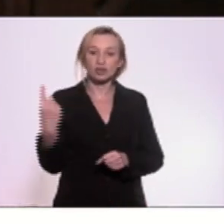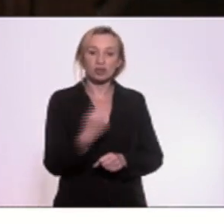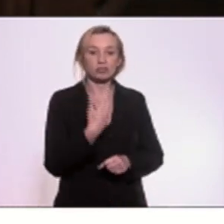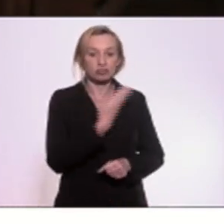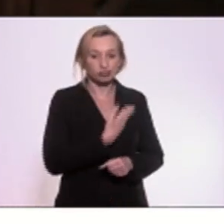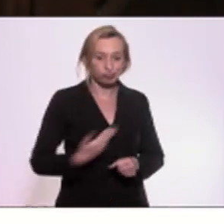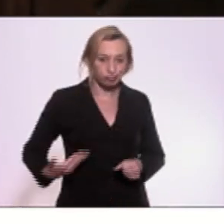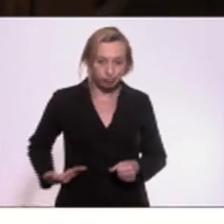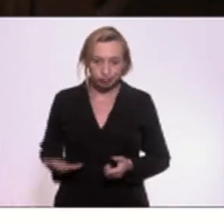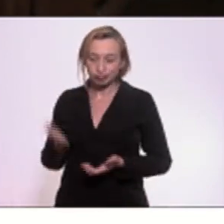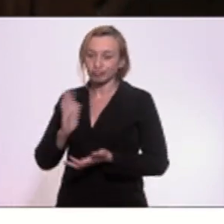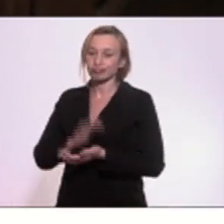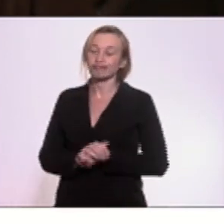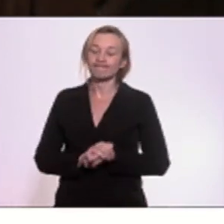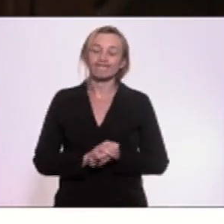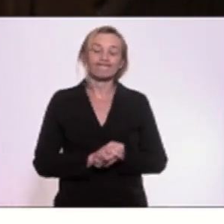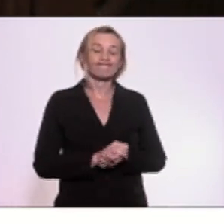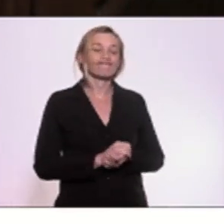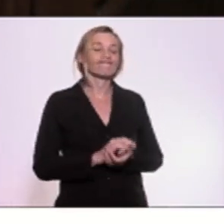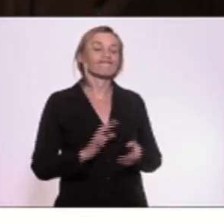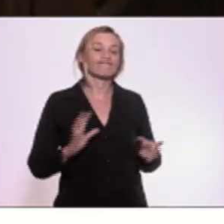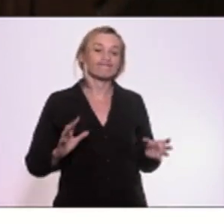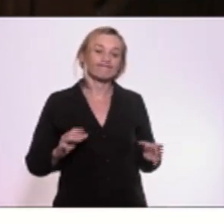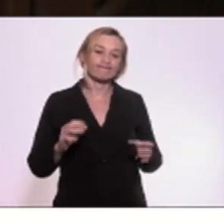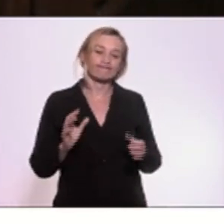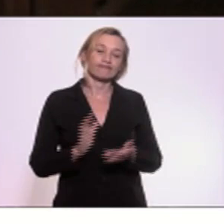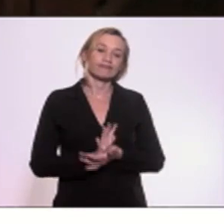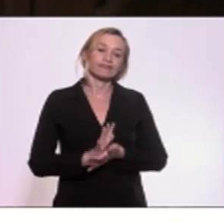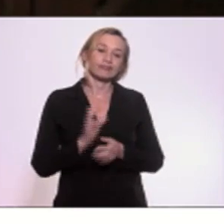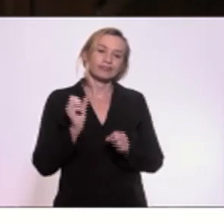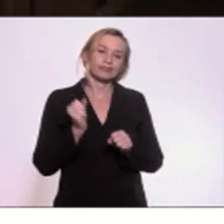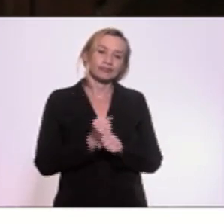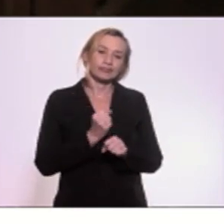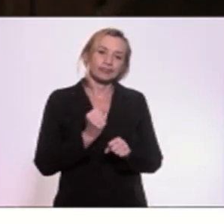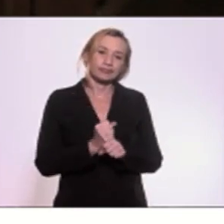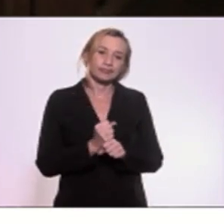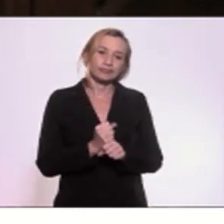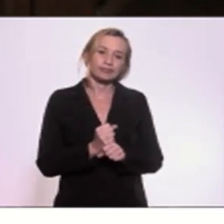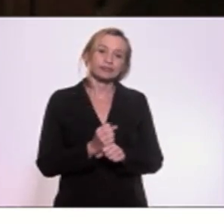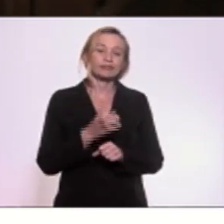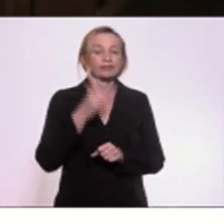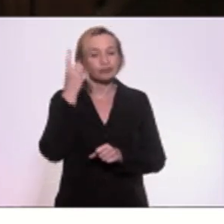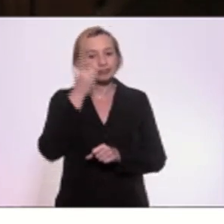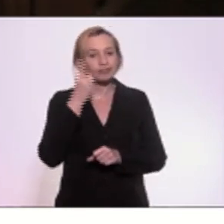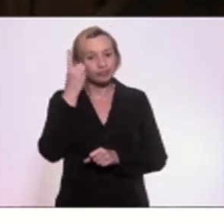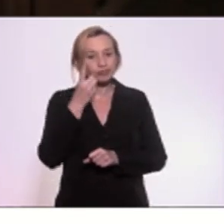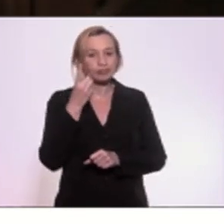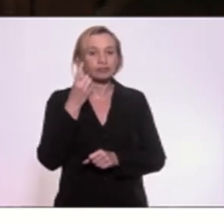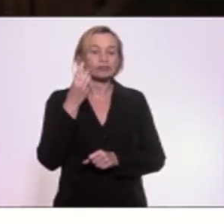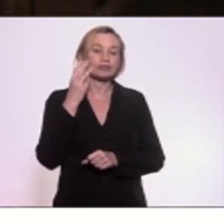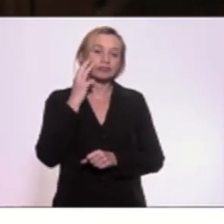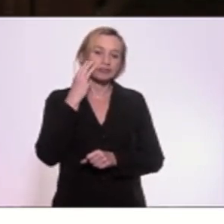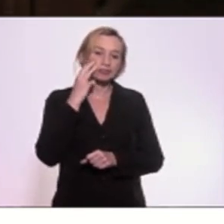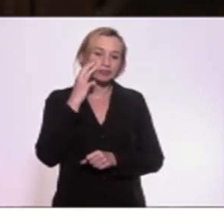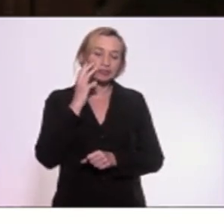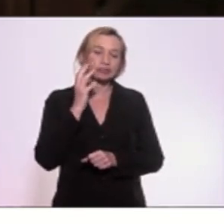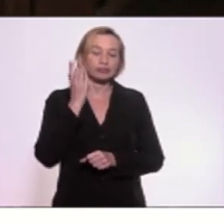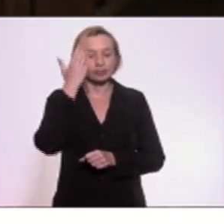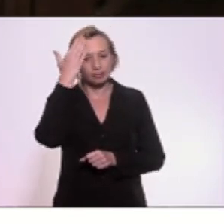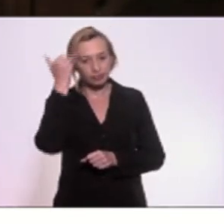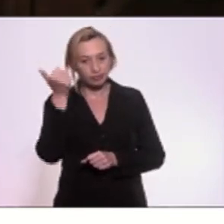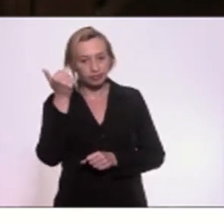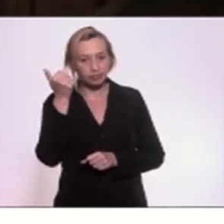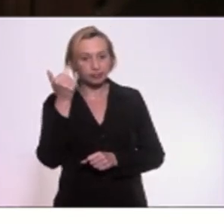República foi construída, e o deputado Valdeck, eu sei que